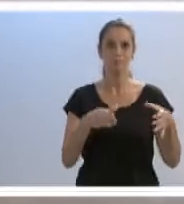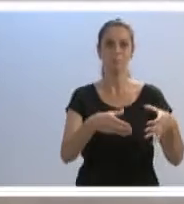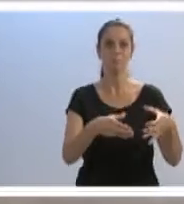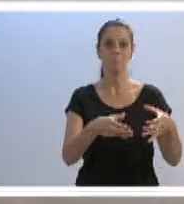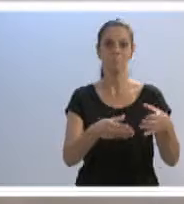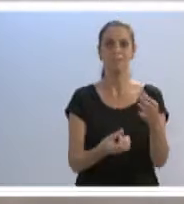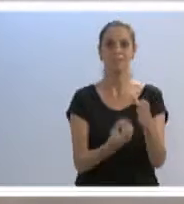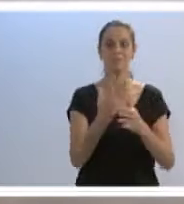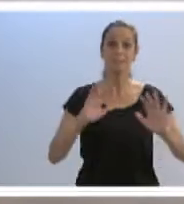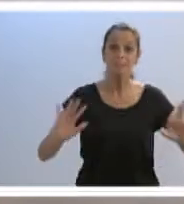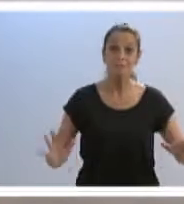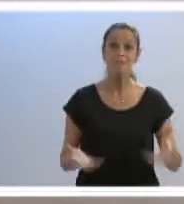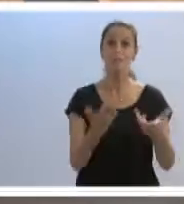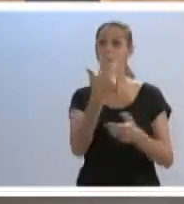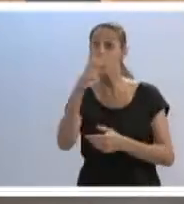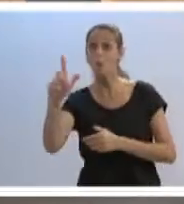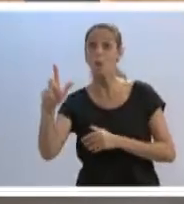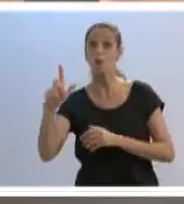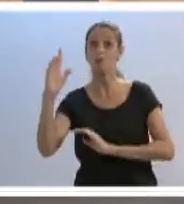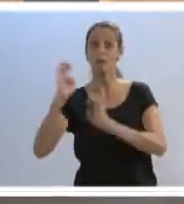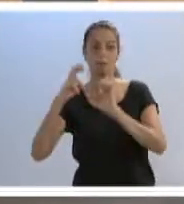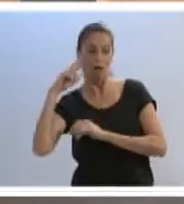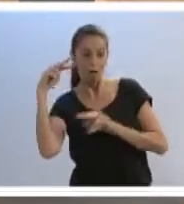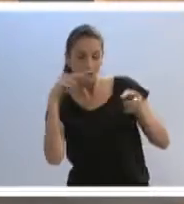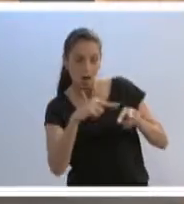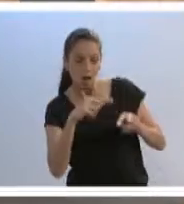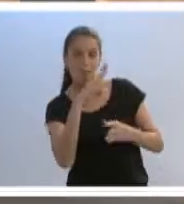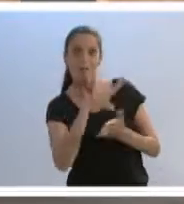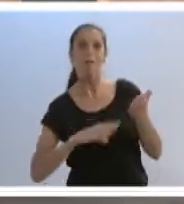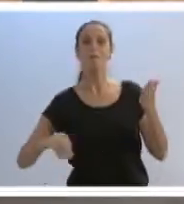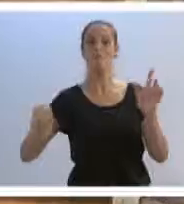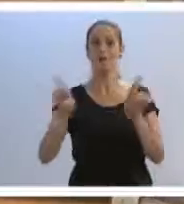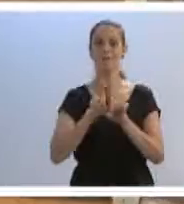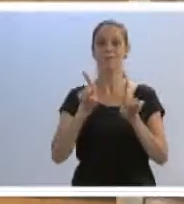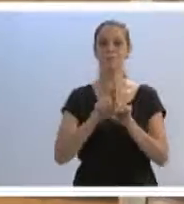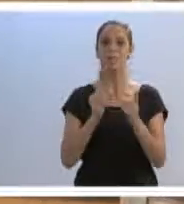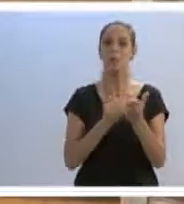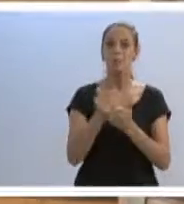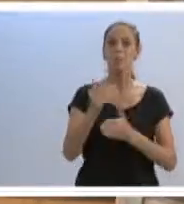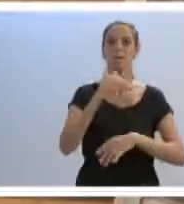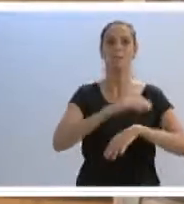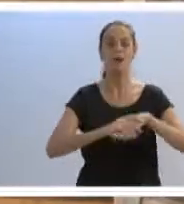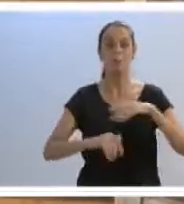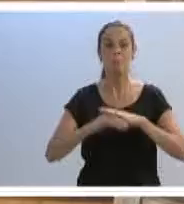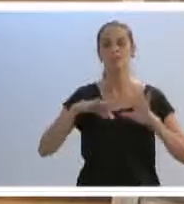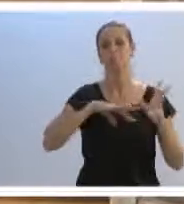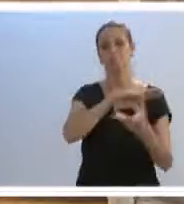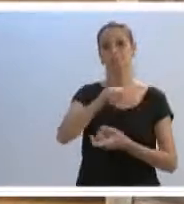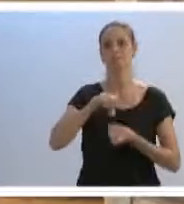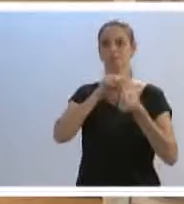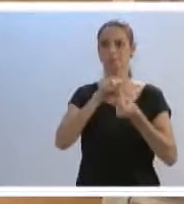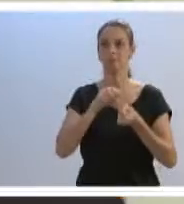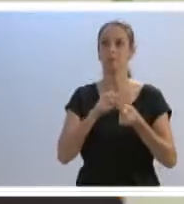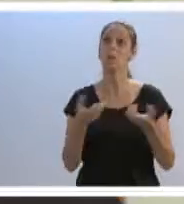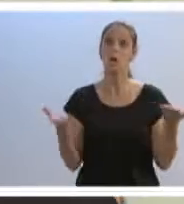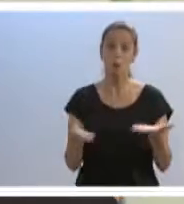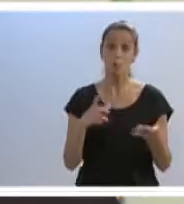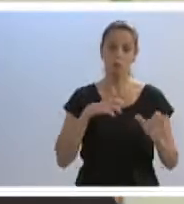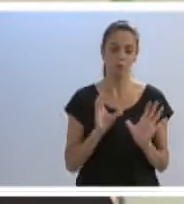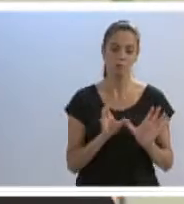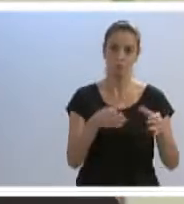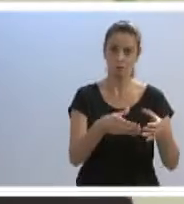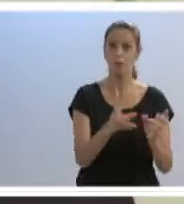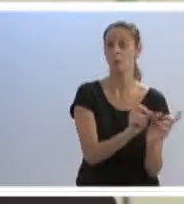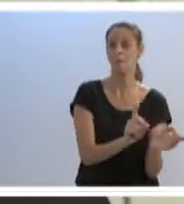assim, incentivar outras empresas a também praticarem ações de sustentabilidade. Hoje a gente pega essas tigelas PET e vende por um